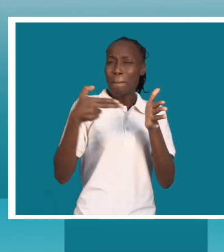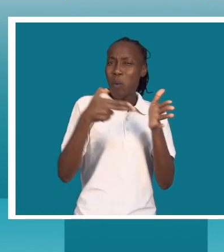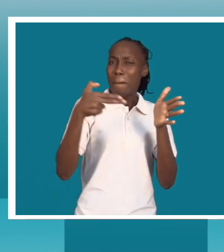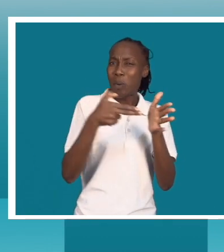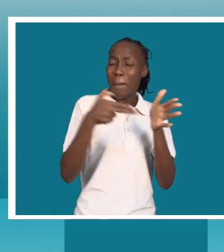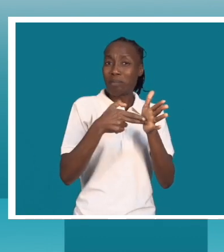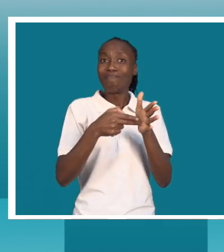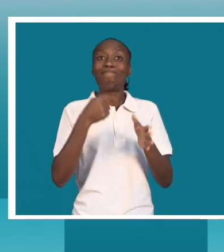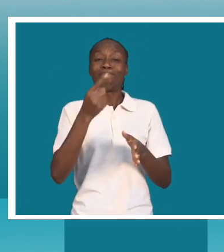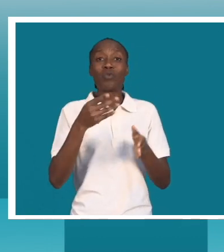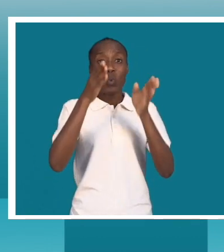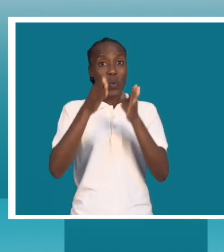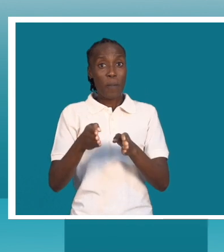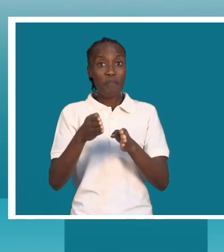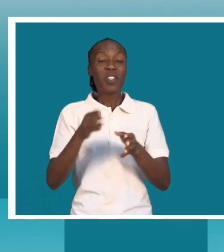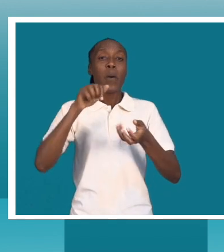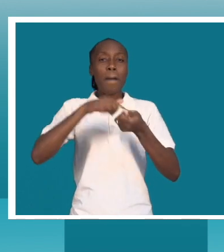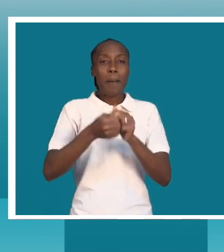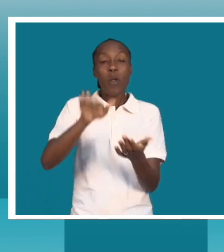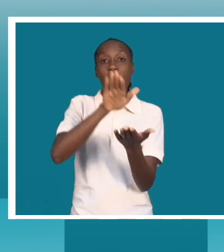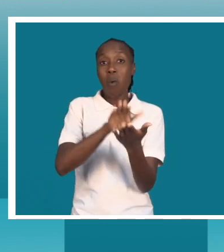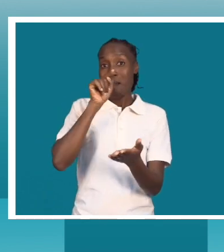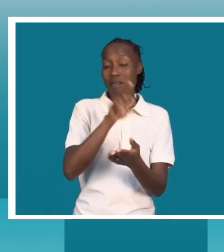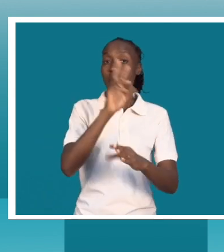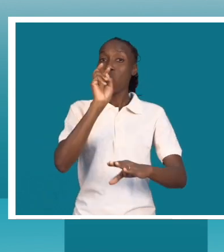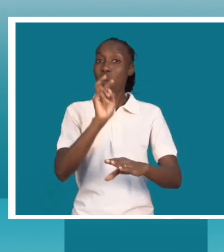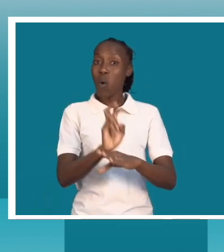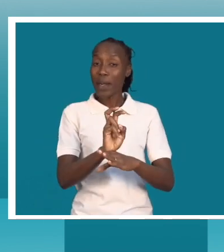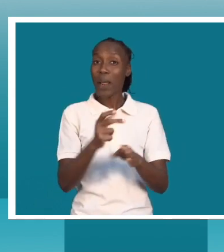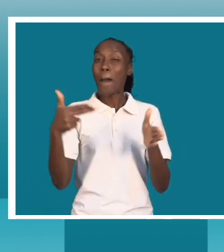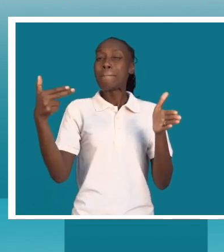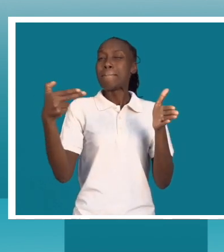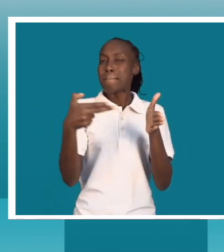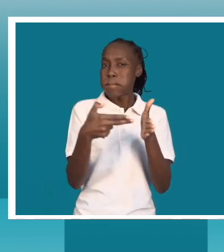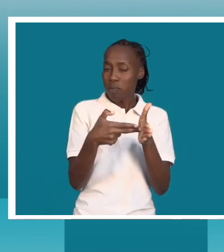se houver perfuração, se esta bala estiver em um local que compromete alguns...